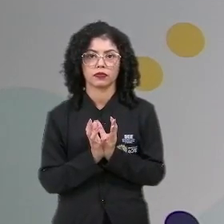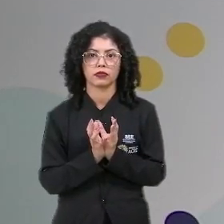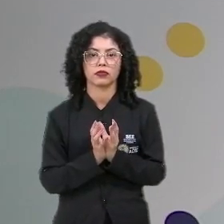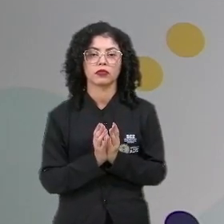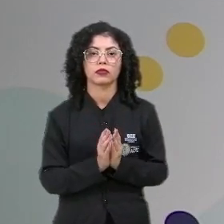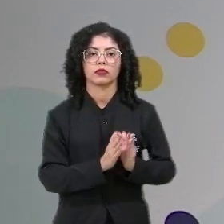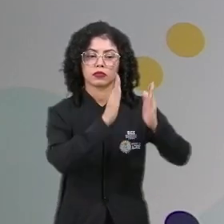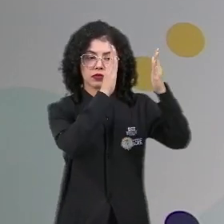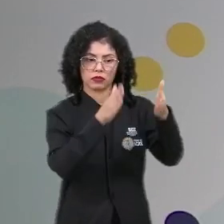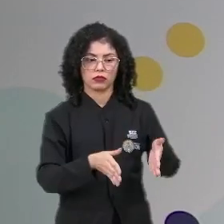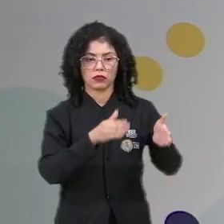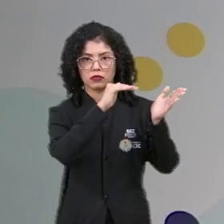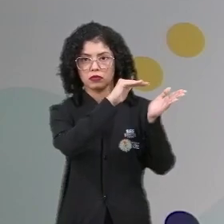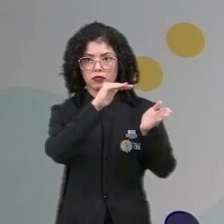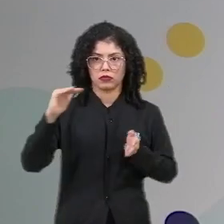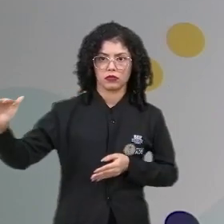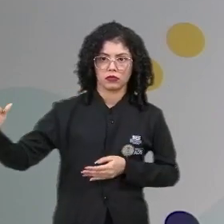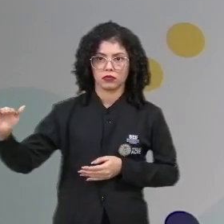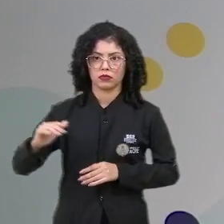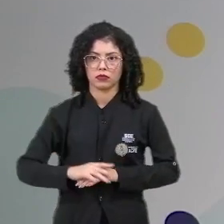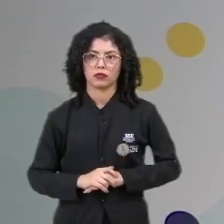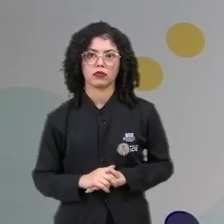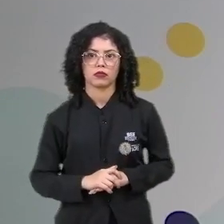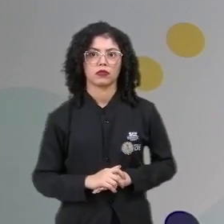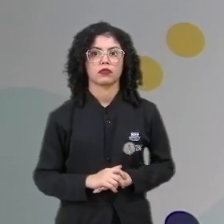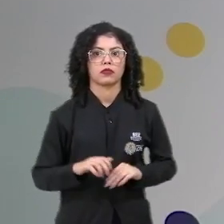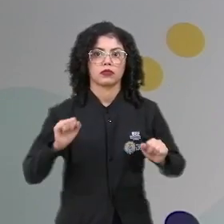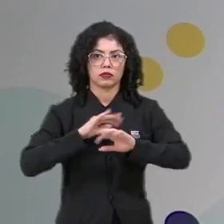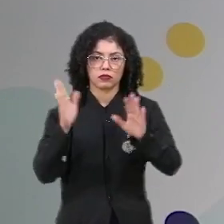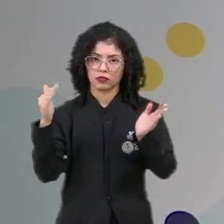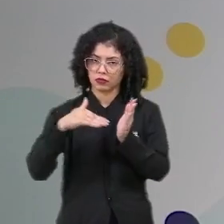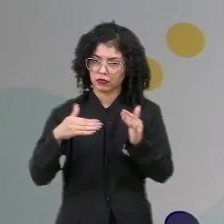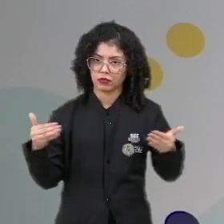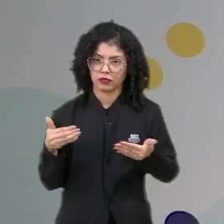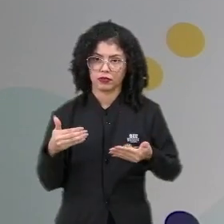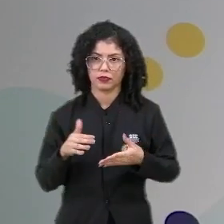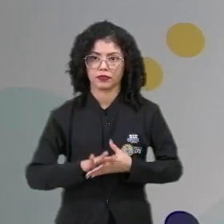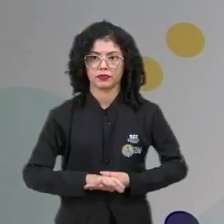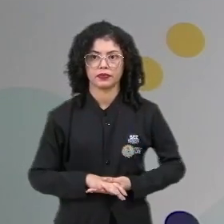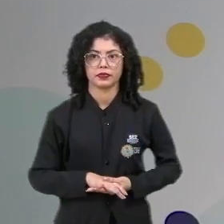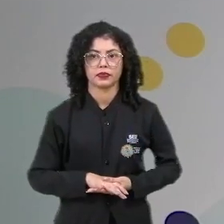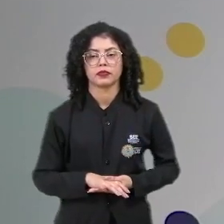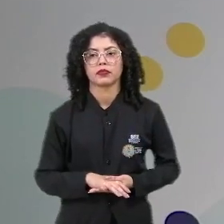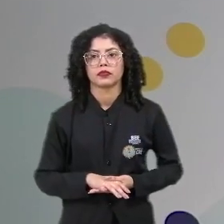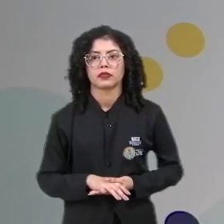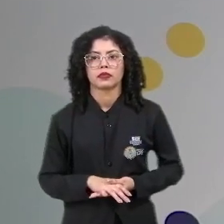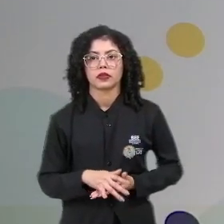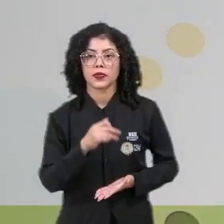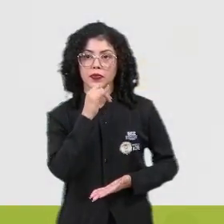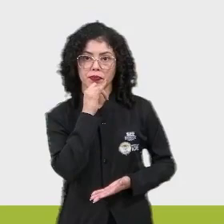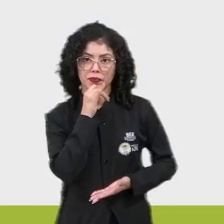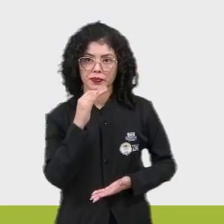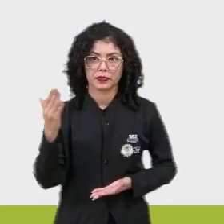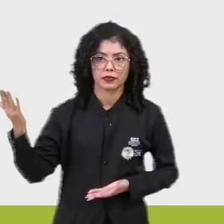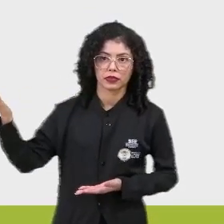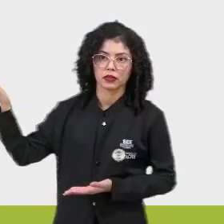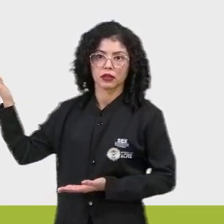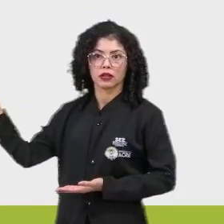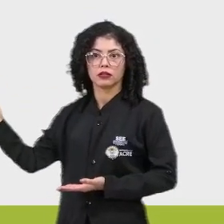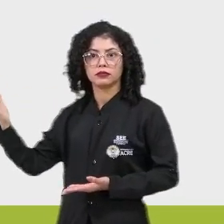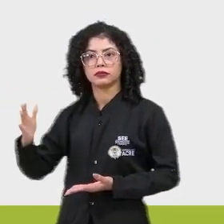colunas, e os períodos, que são as linhas. Isso ficou até hoje. Em nosso exemplo,